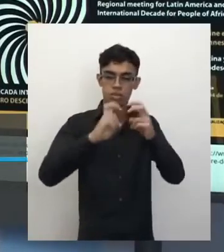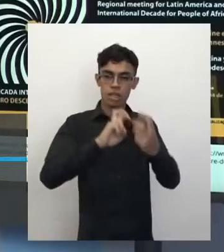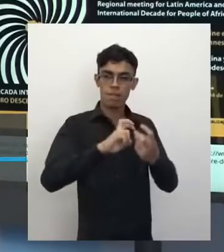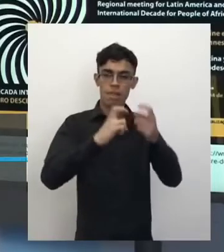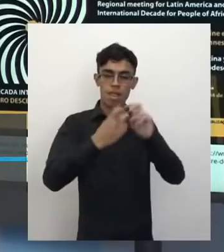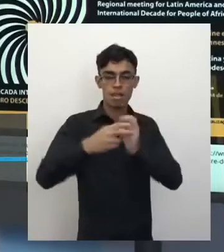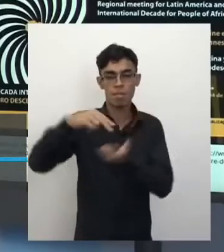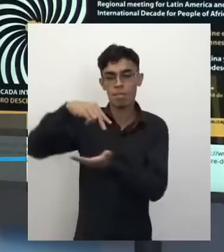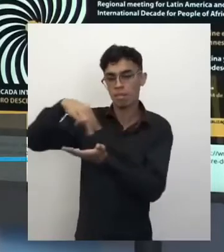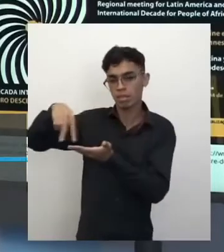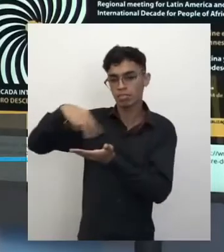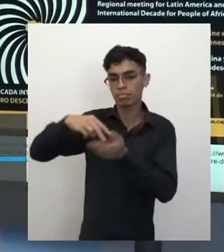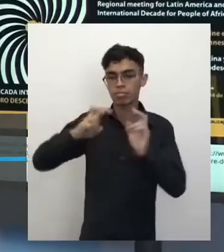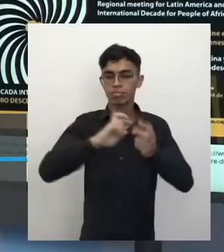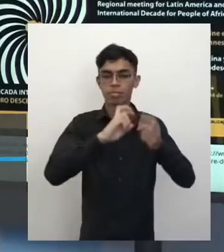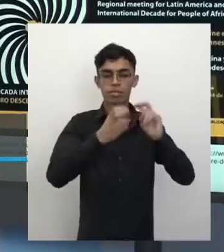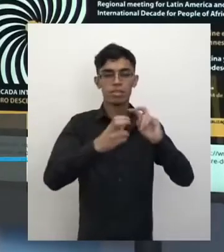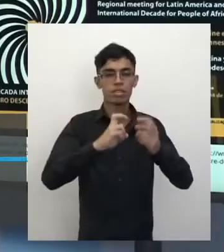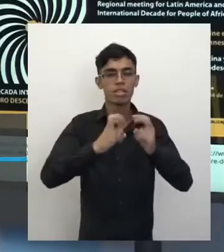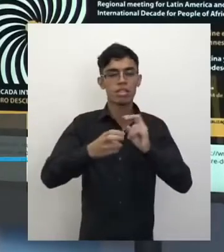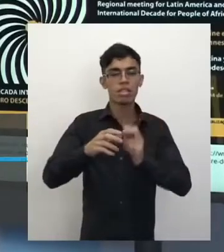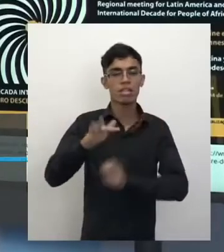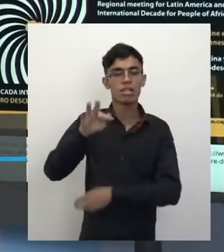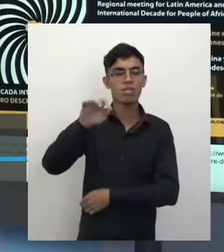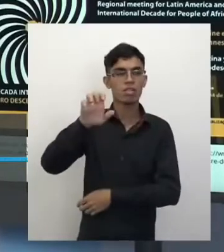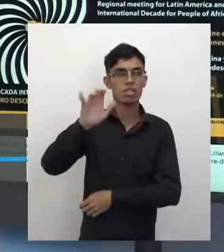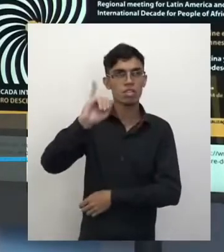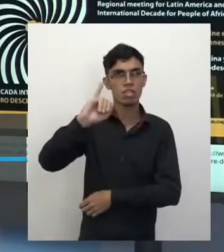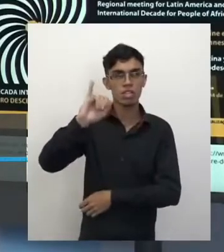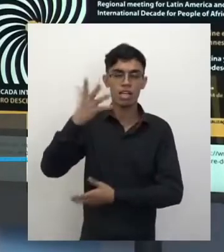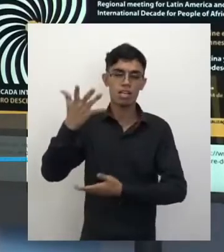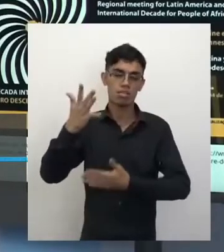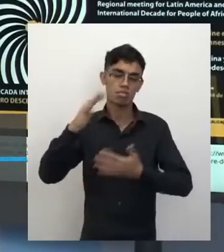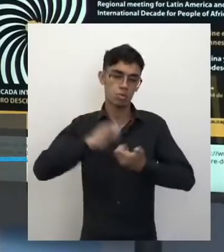efetuado aí, que pode ser vez jogo, vez luta,